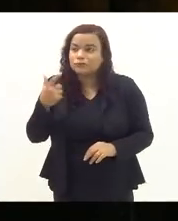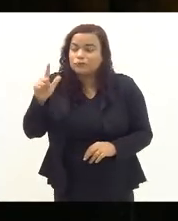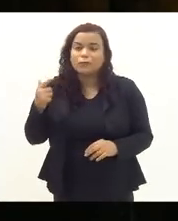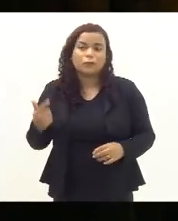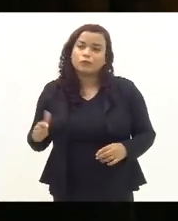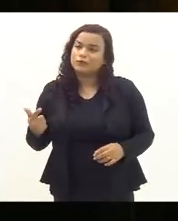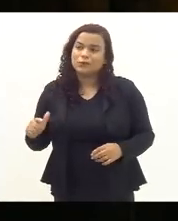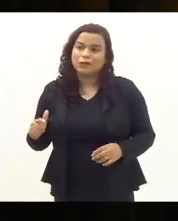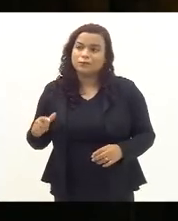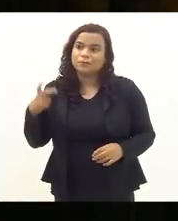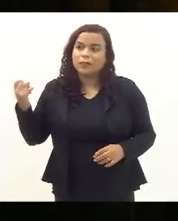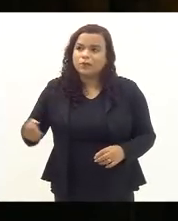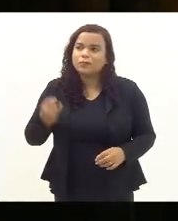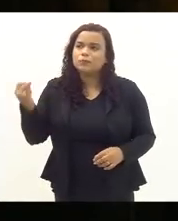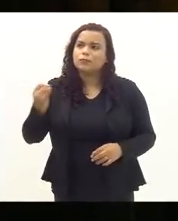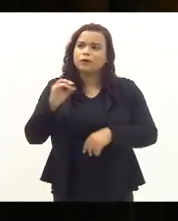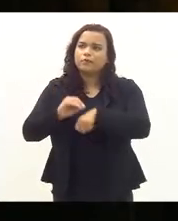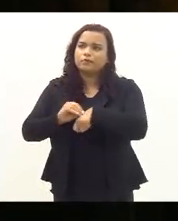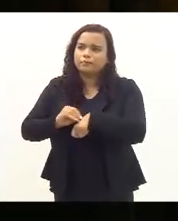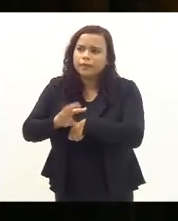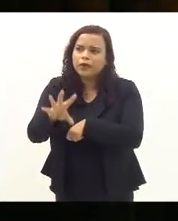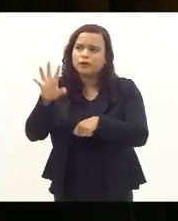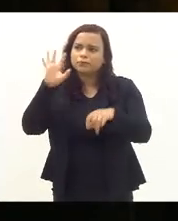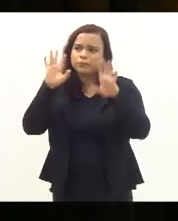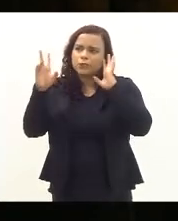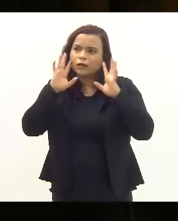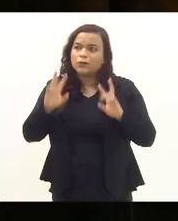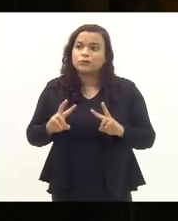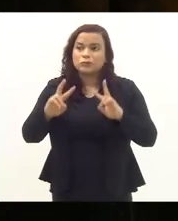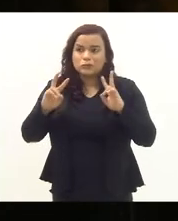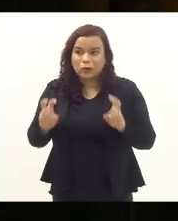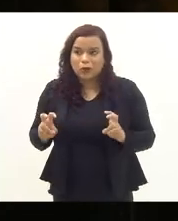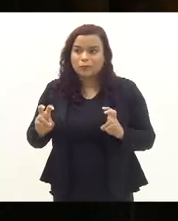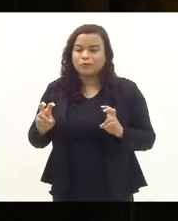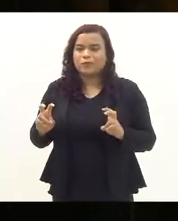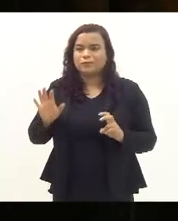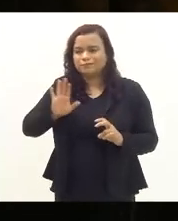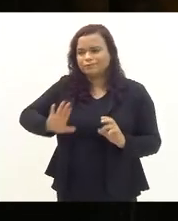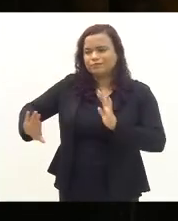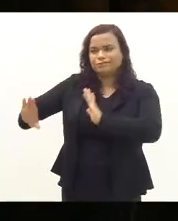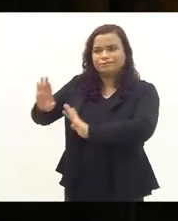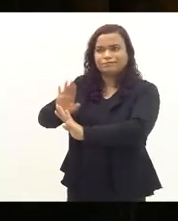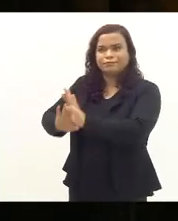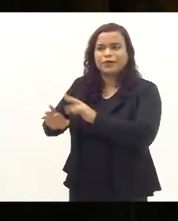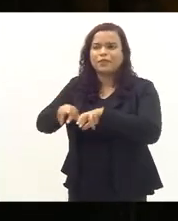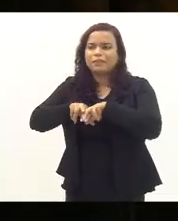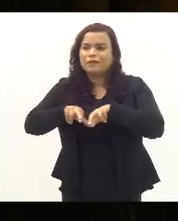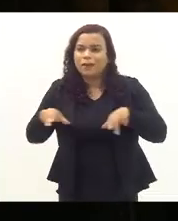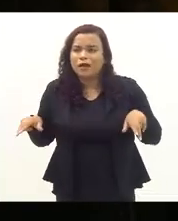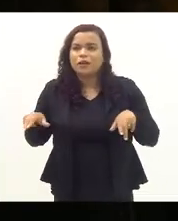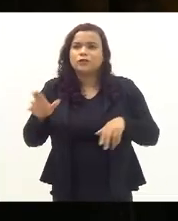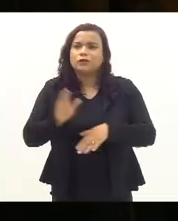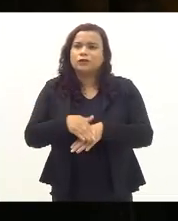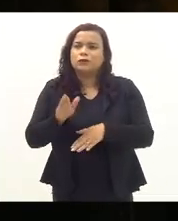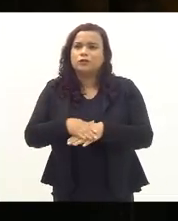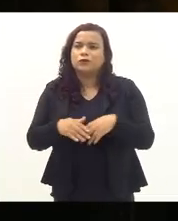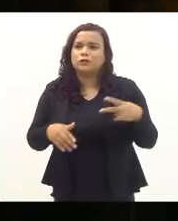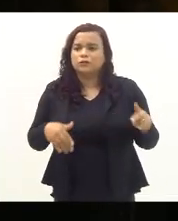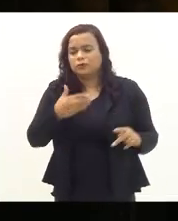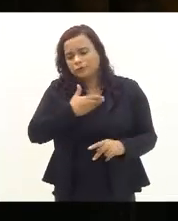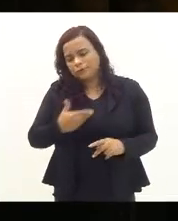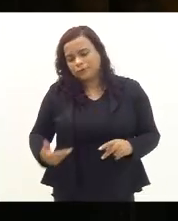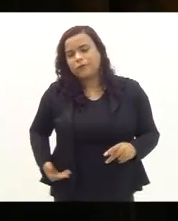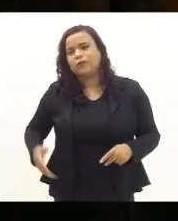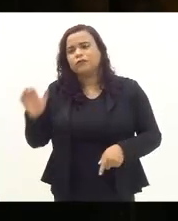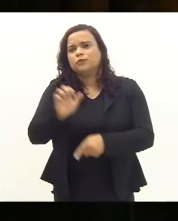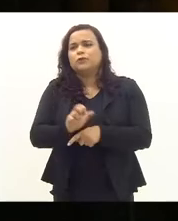é super importante a gente tratar das renúncias de receitas feitas pelo governo do estado